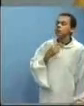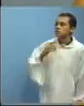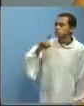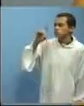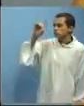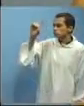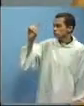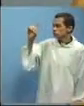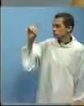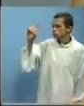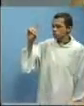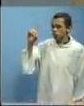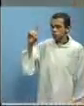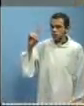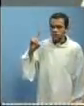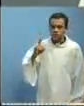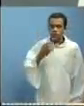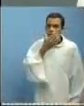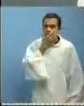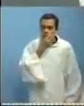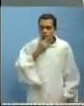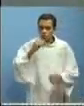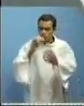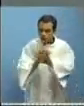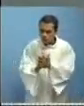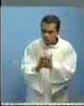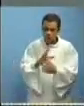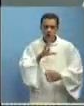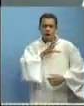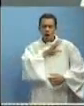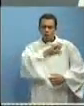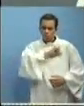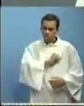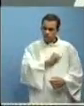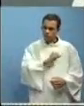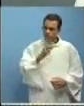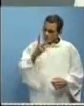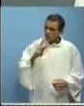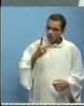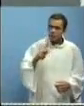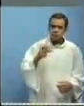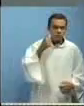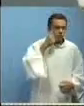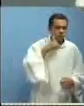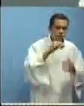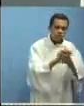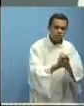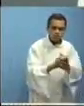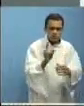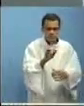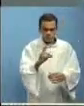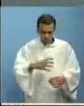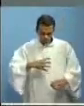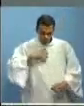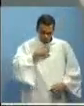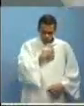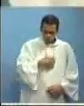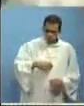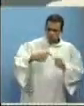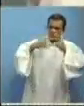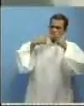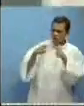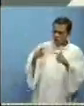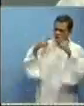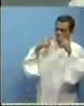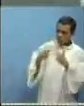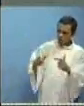Maridos, amai as vossas esposas e não sejais ásperas com elas E aqui não diz que é como convém ao Senhor, portanto você não tem